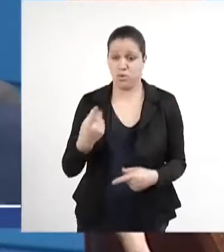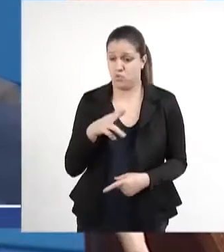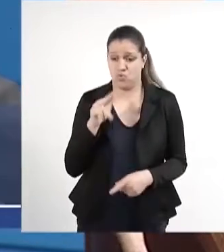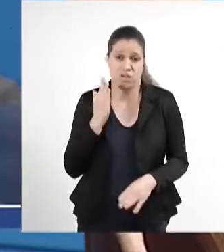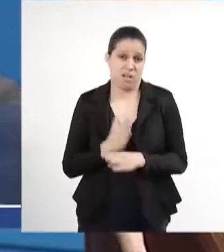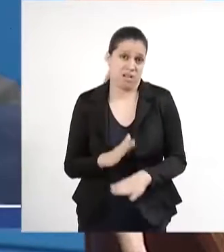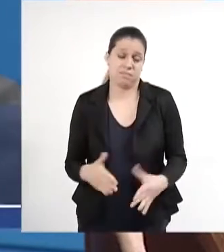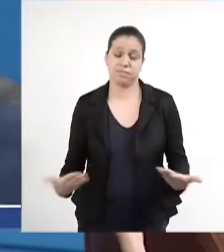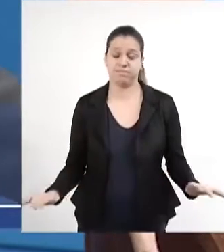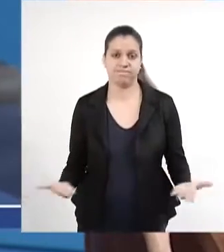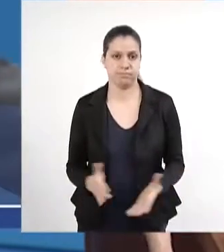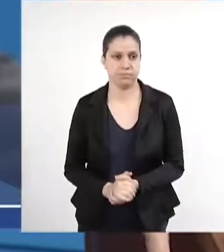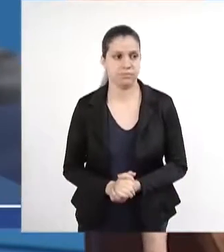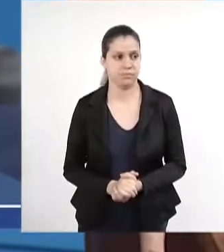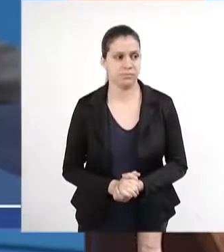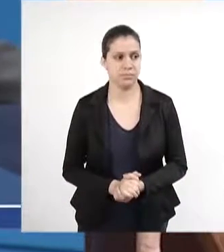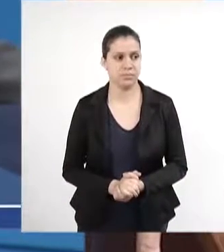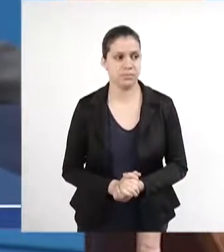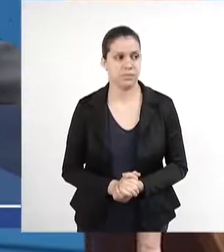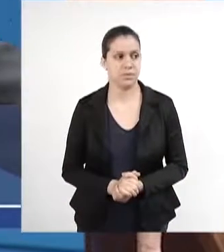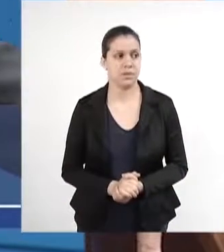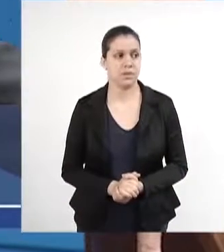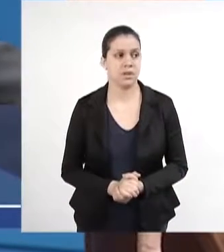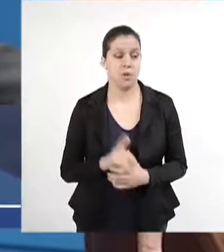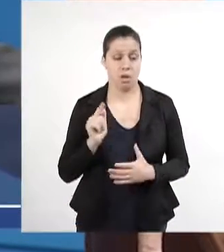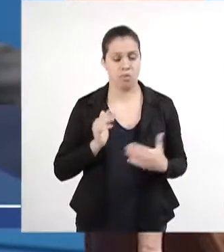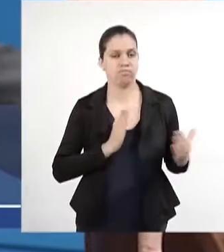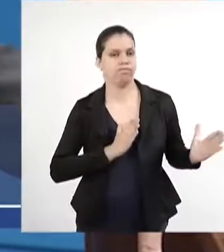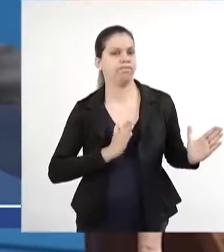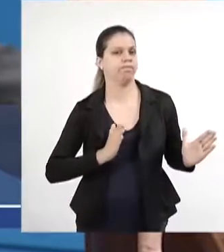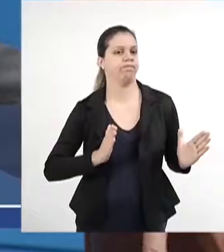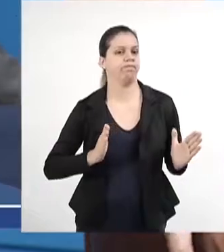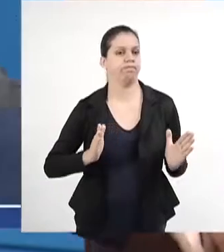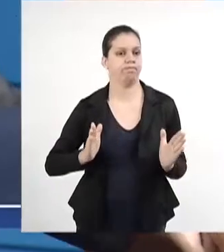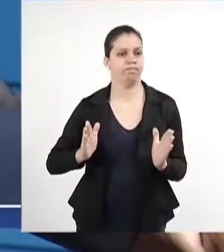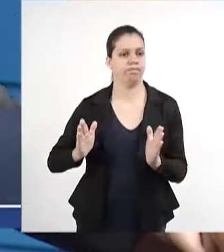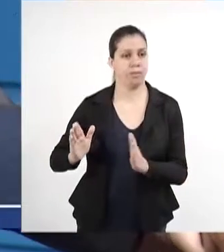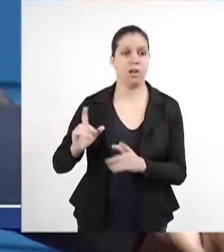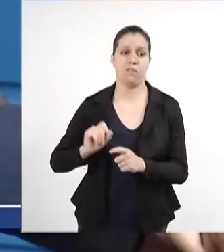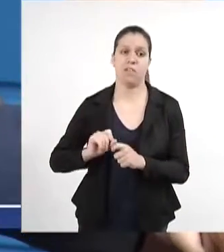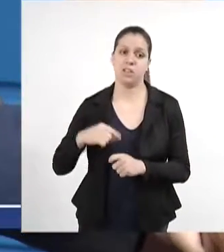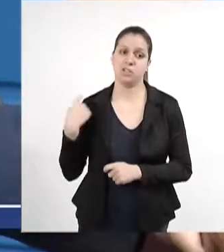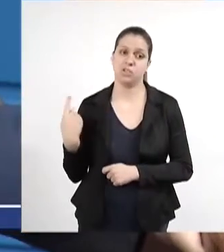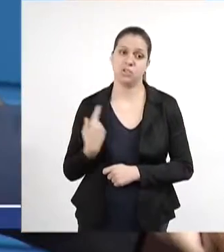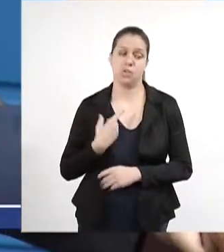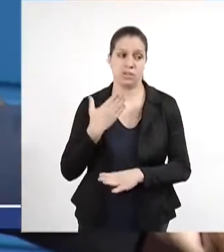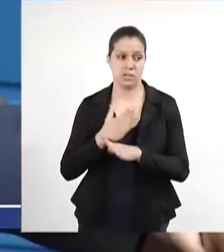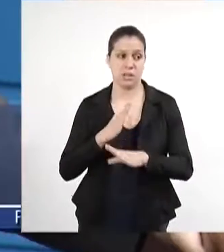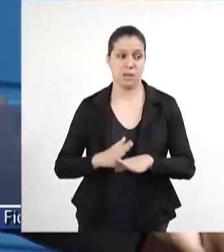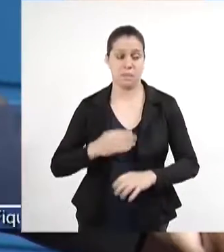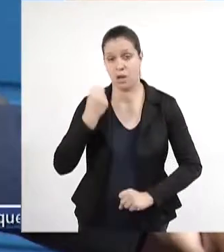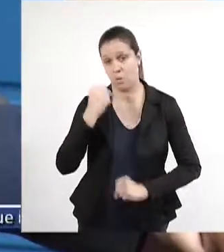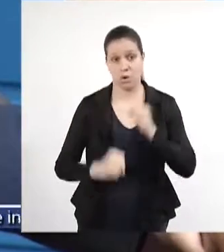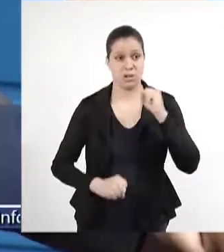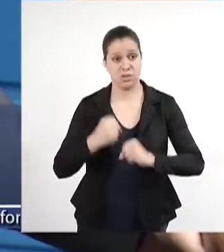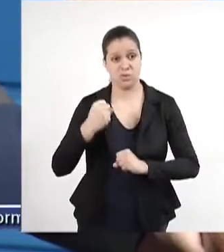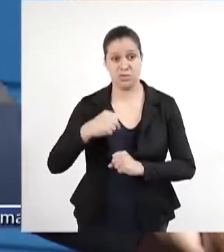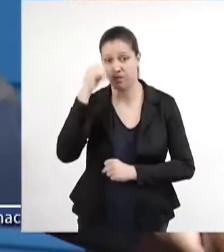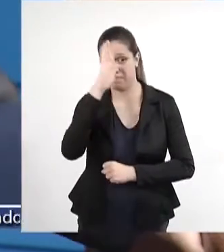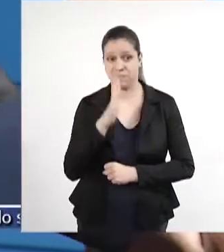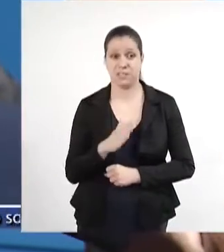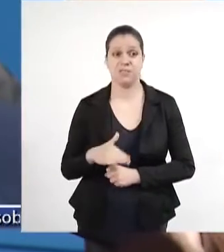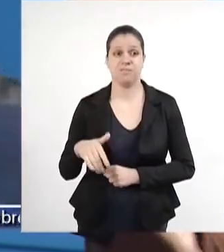mais. Então, eu acho que esse processo nos fez acabar com a indústria nacional,